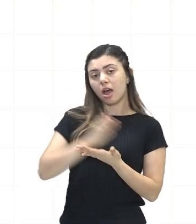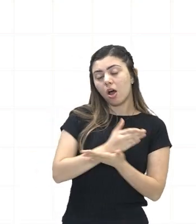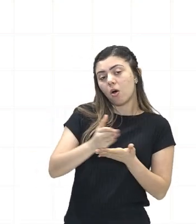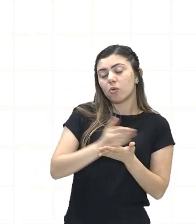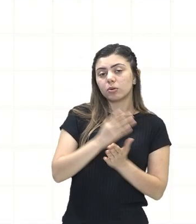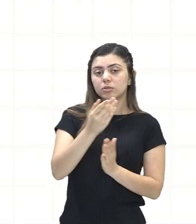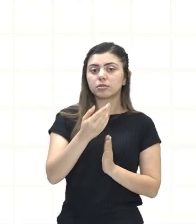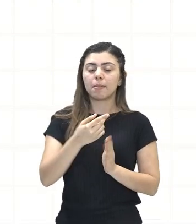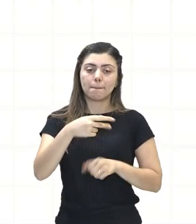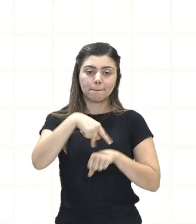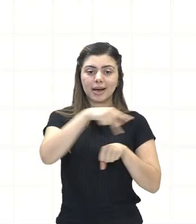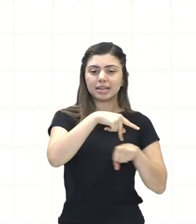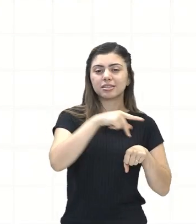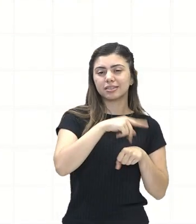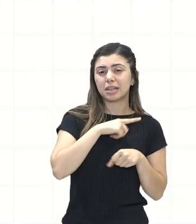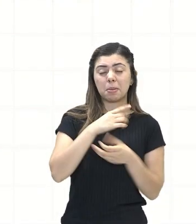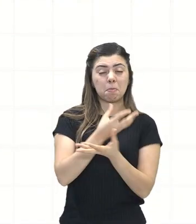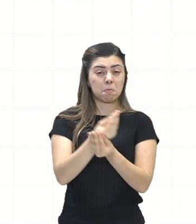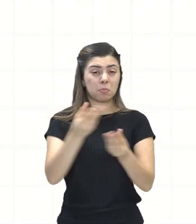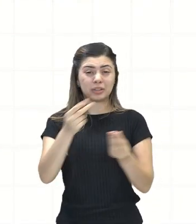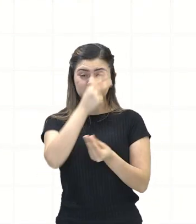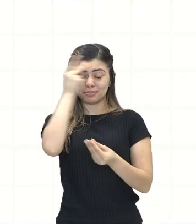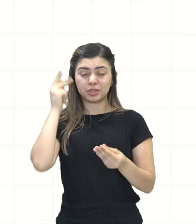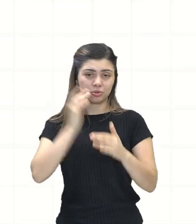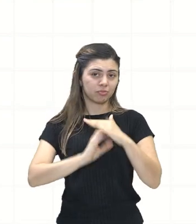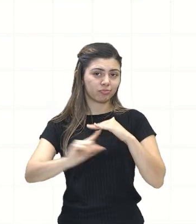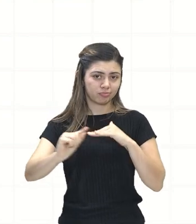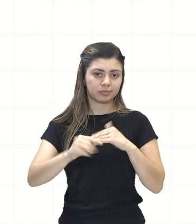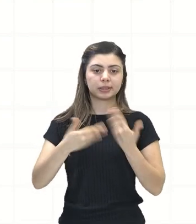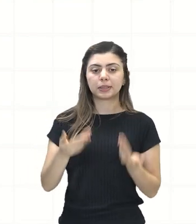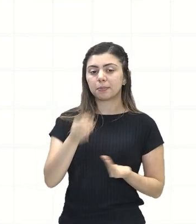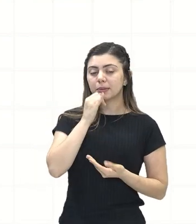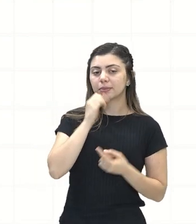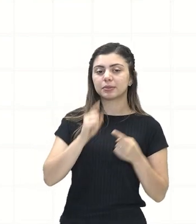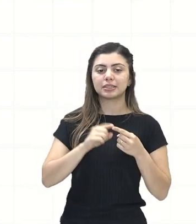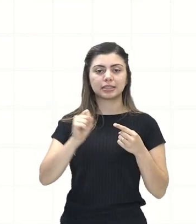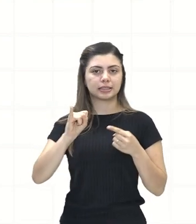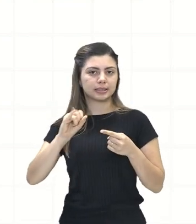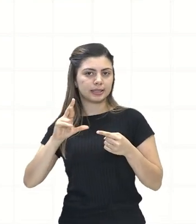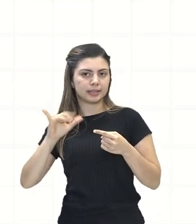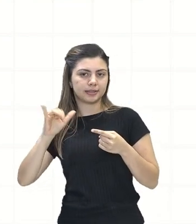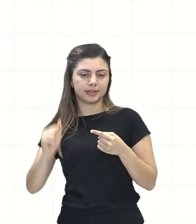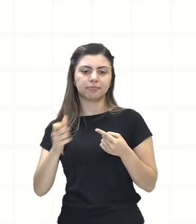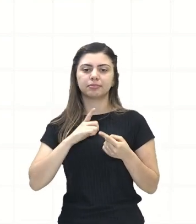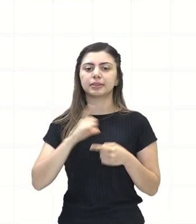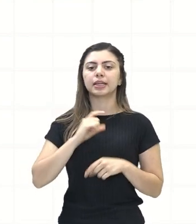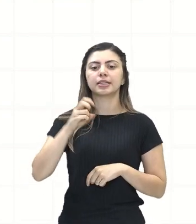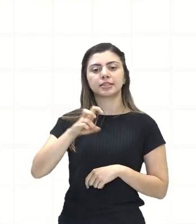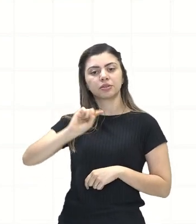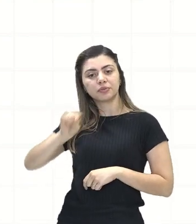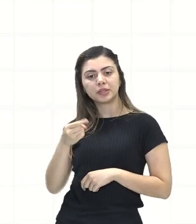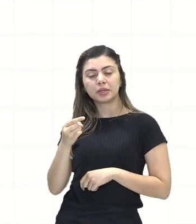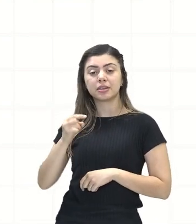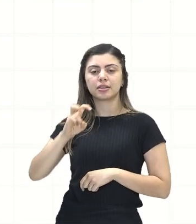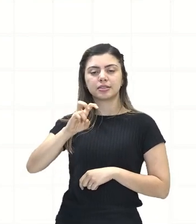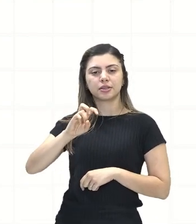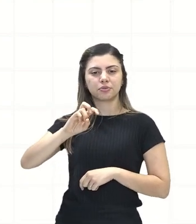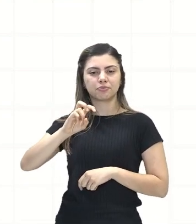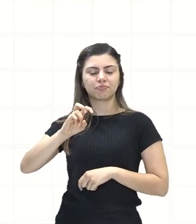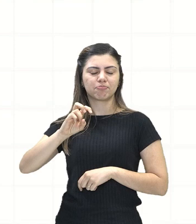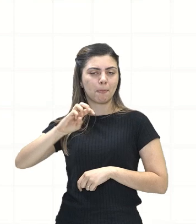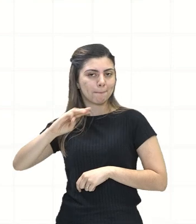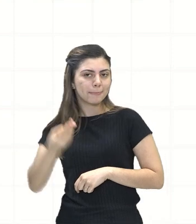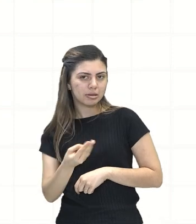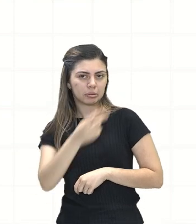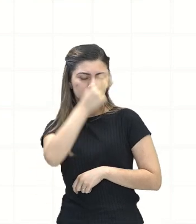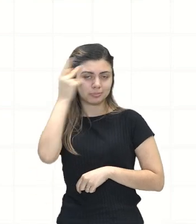que concentram uma grande quantidade de pessoas, né? É o caso da Síria, né? Cerca de 5 milhões de pessoas